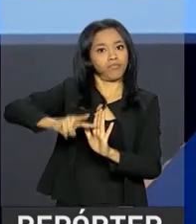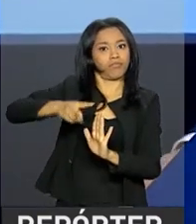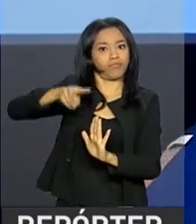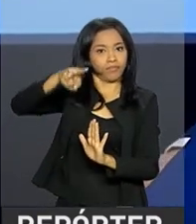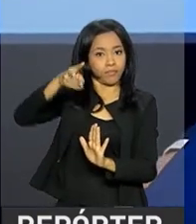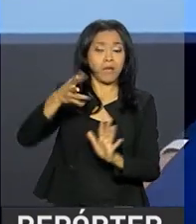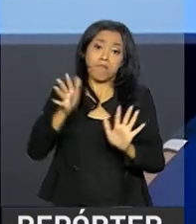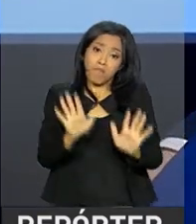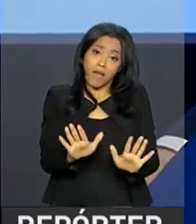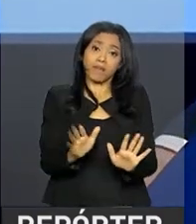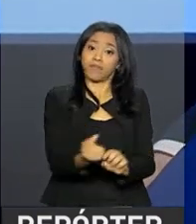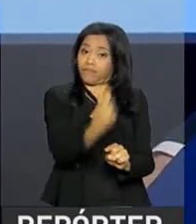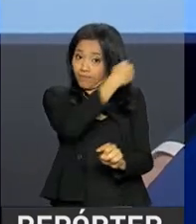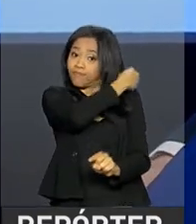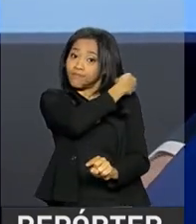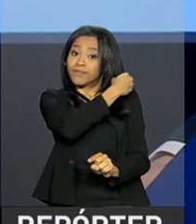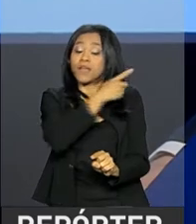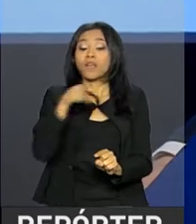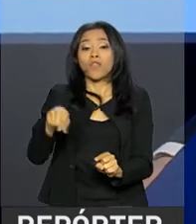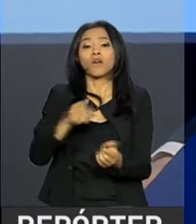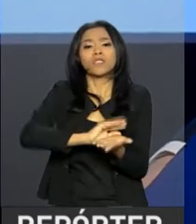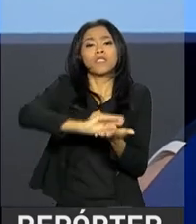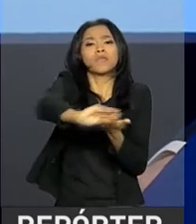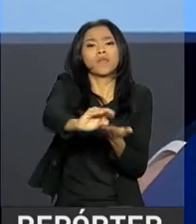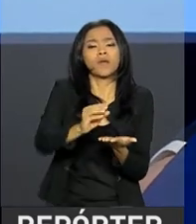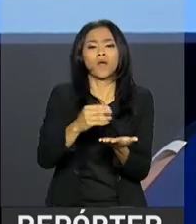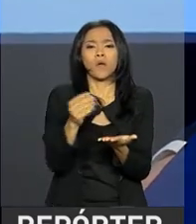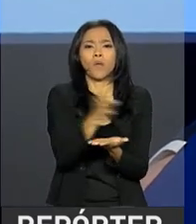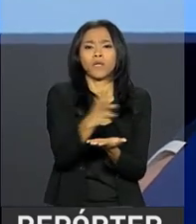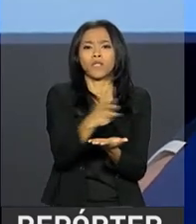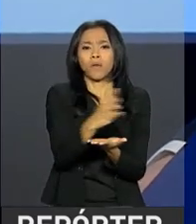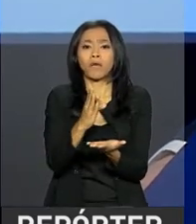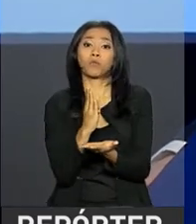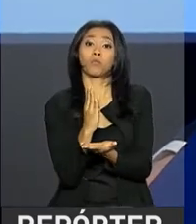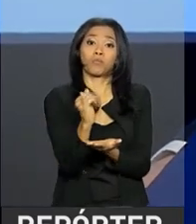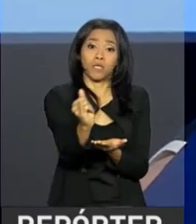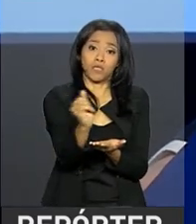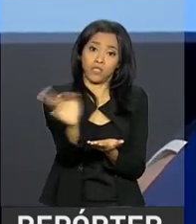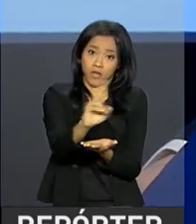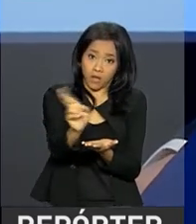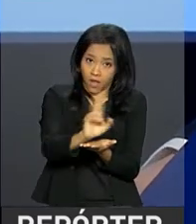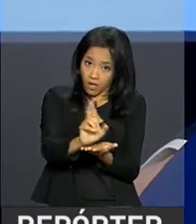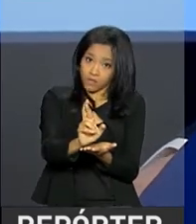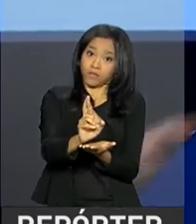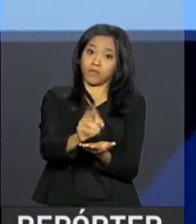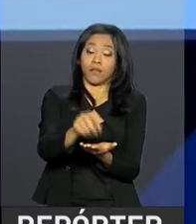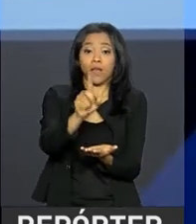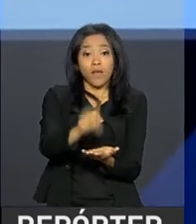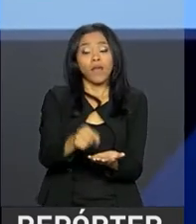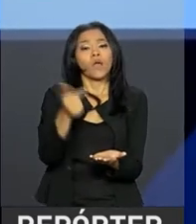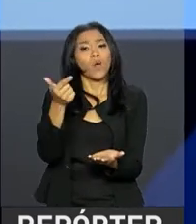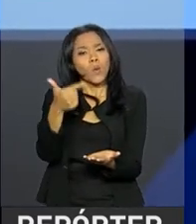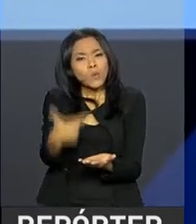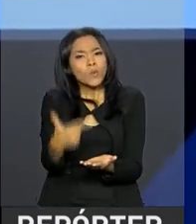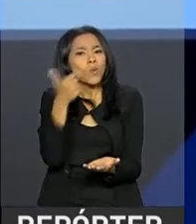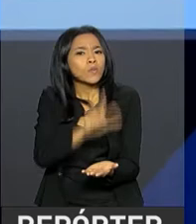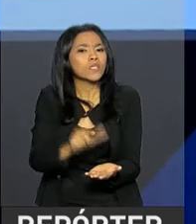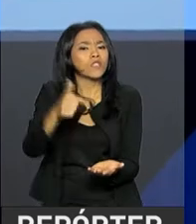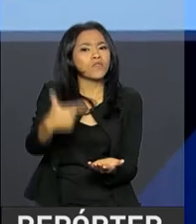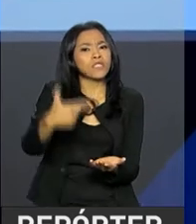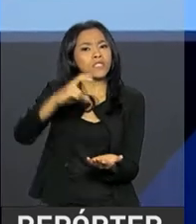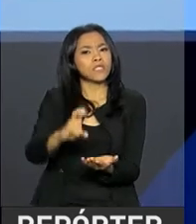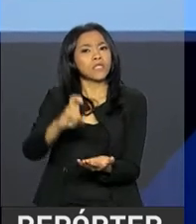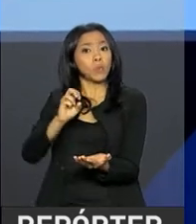Mas naquela oportunidade, nós liberamos cerca de 44 bilhões de reais, atingindo 25 milhões